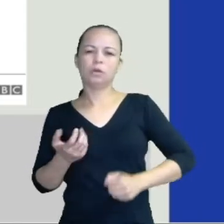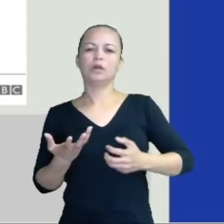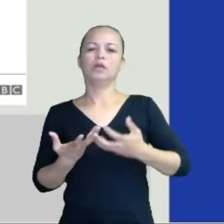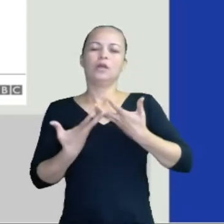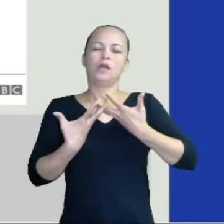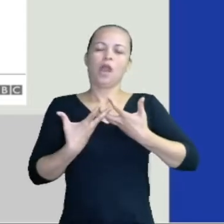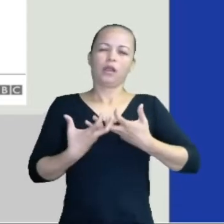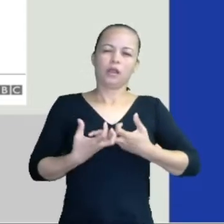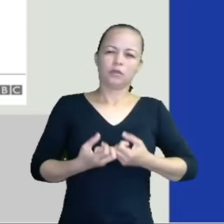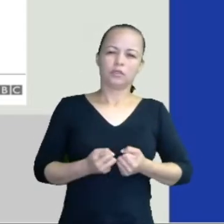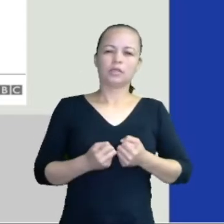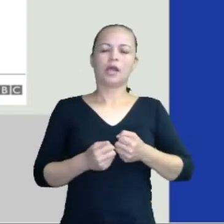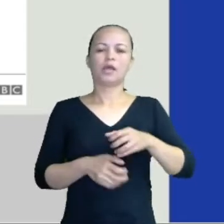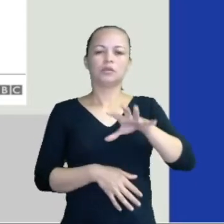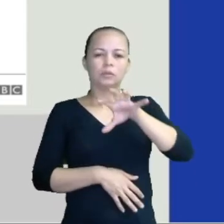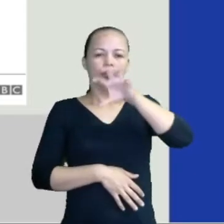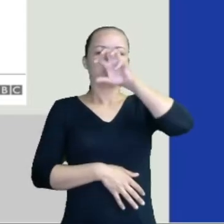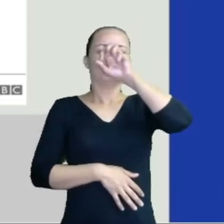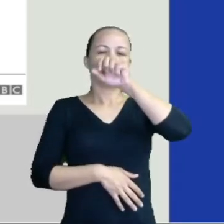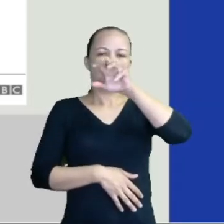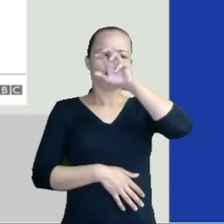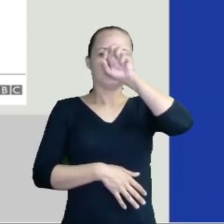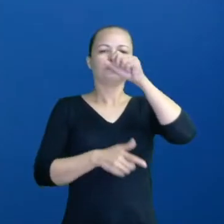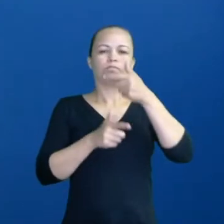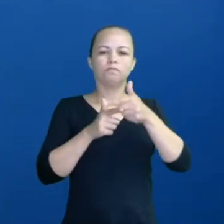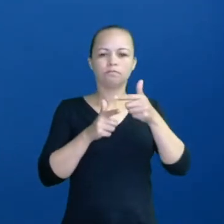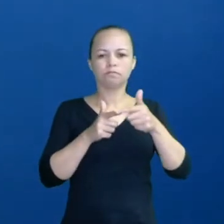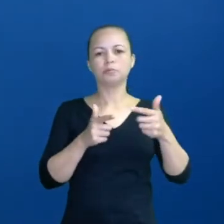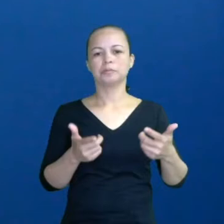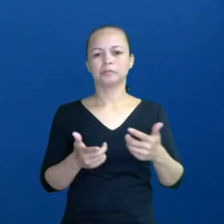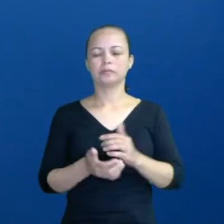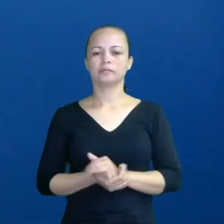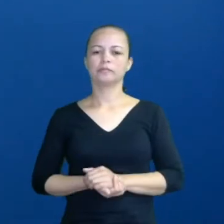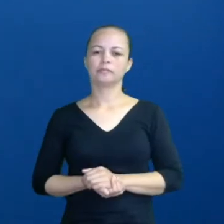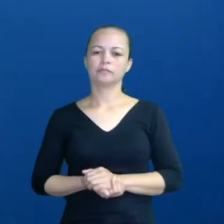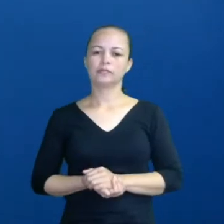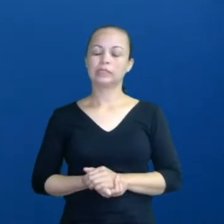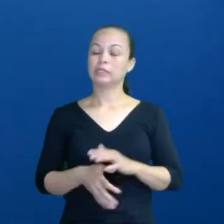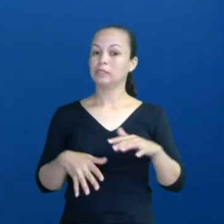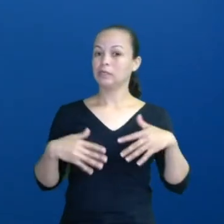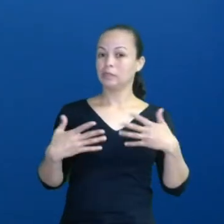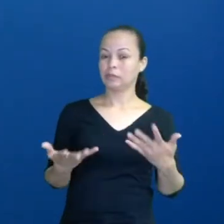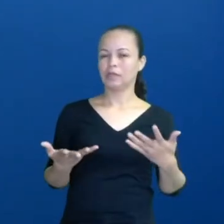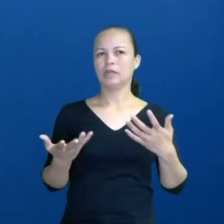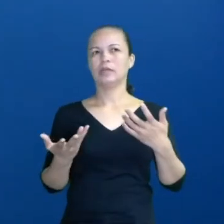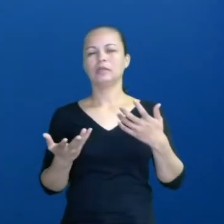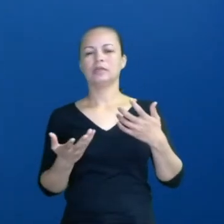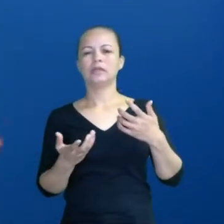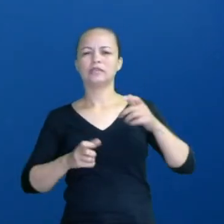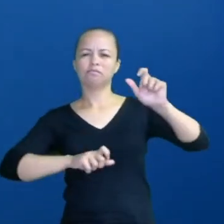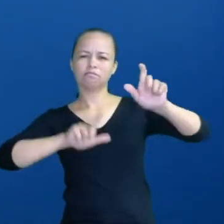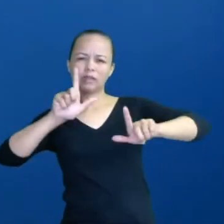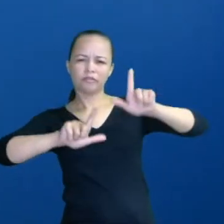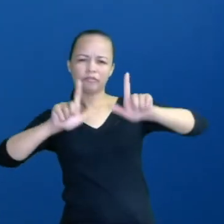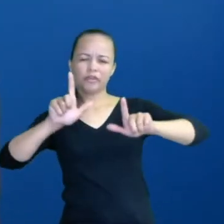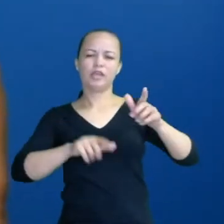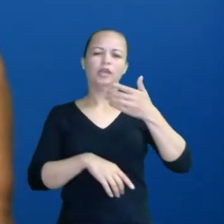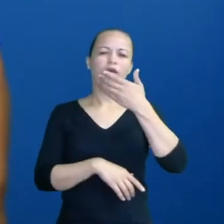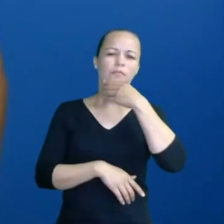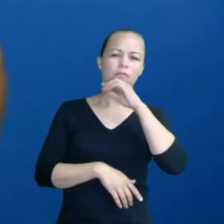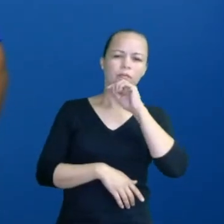cansaço, dificuldade de respirar. Eu sei, né, que tanto a TV quanto os